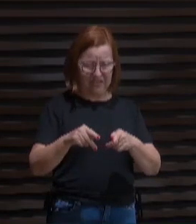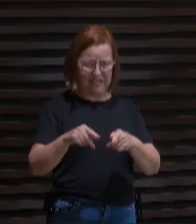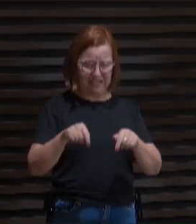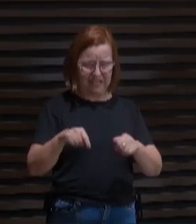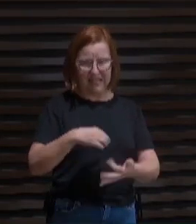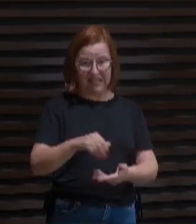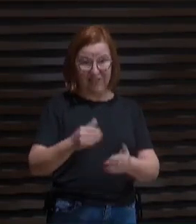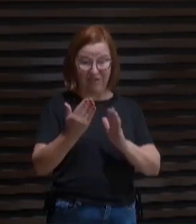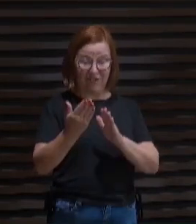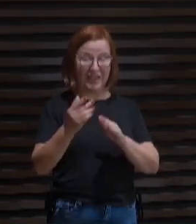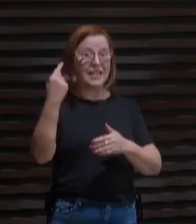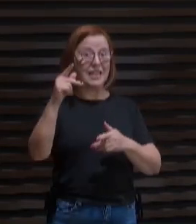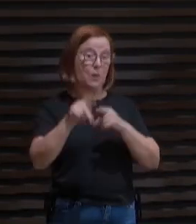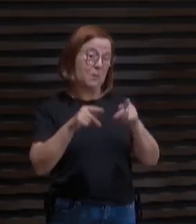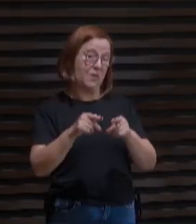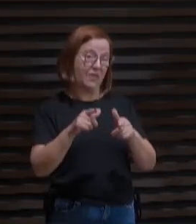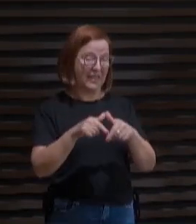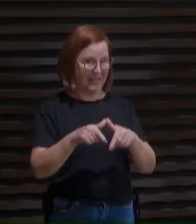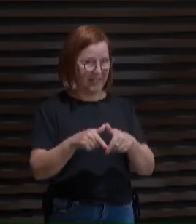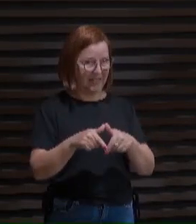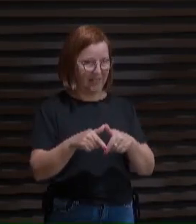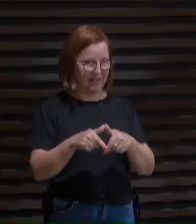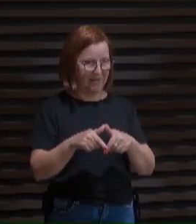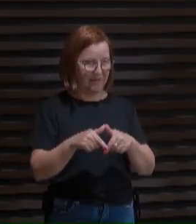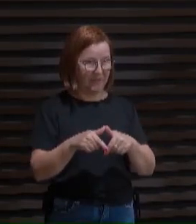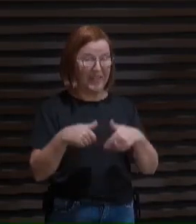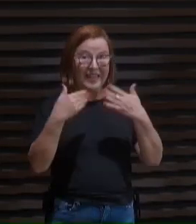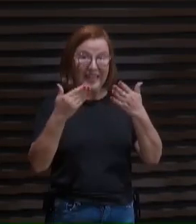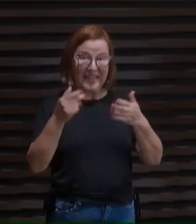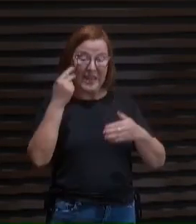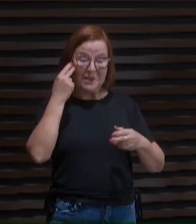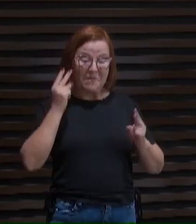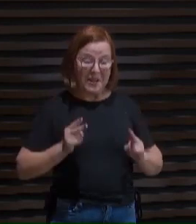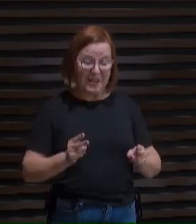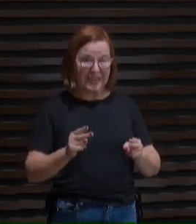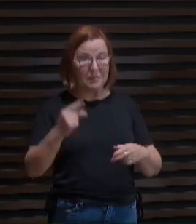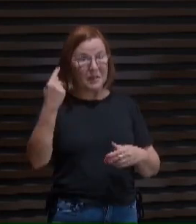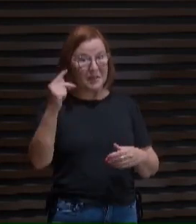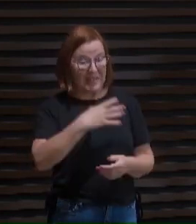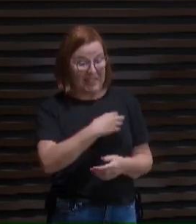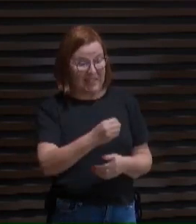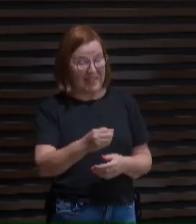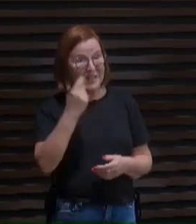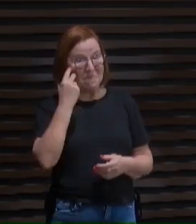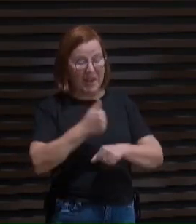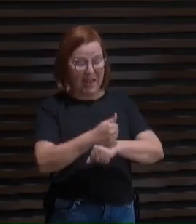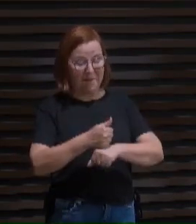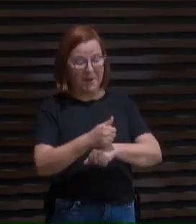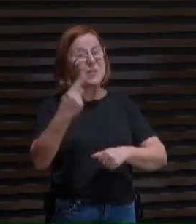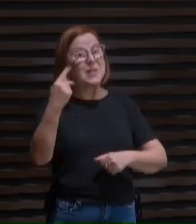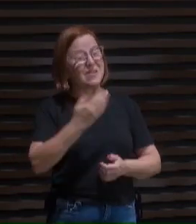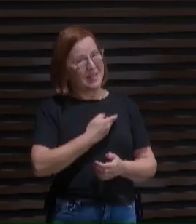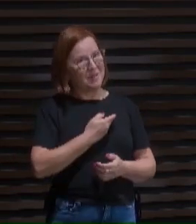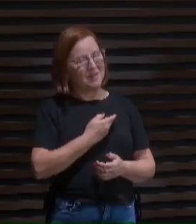povo de Israel, e não deste para sempre a posteridade a Abraão, teu amigo? Ele começa exaltando Deus. Isso aqui é a